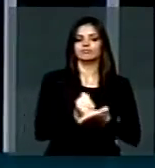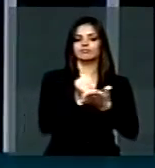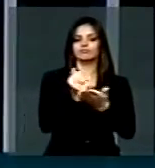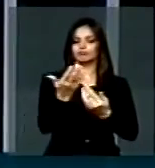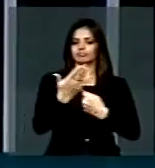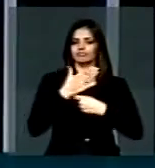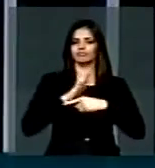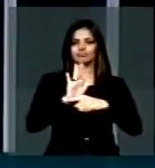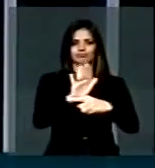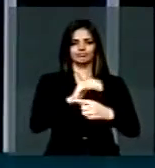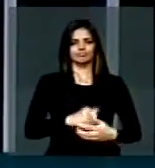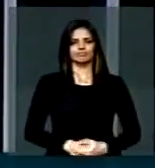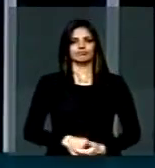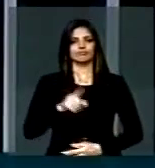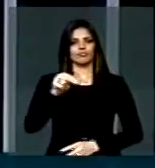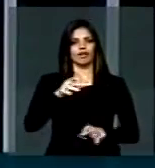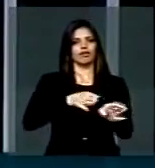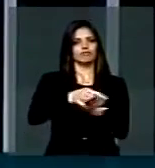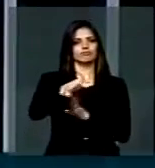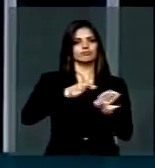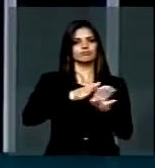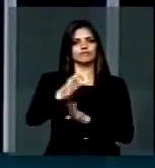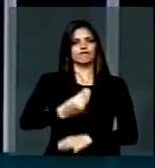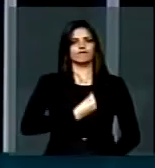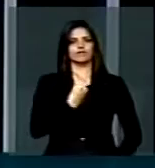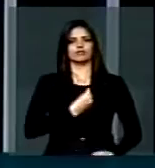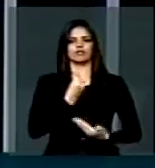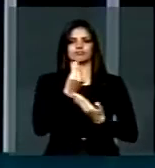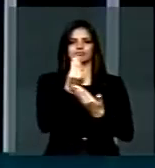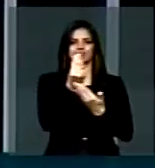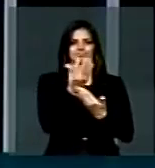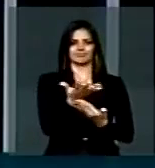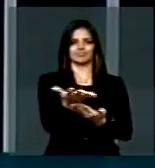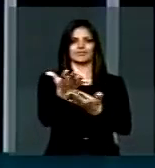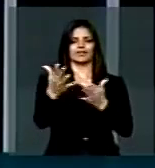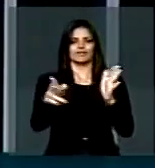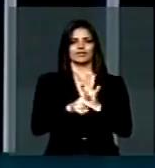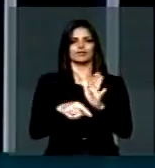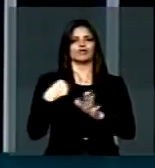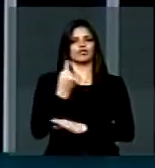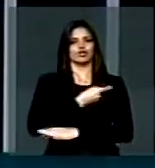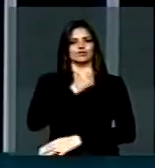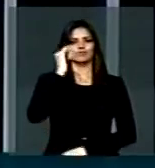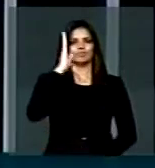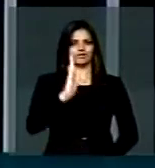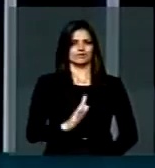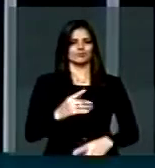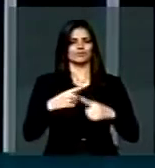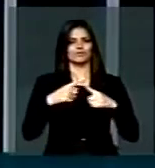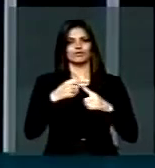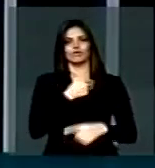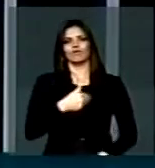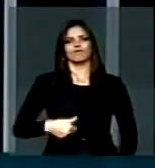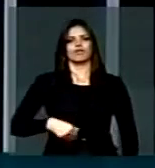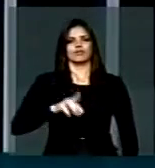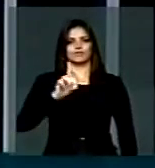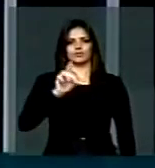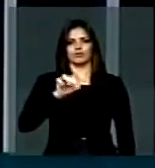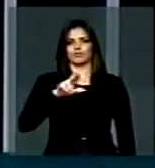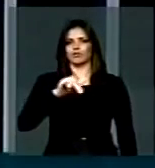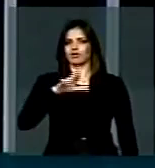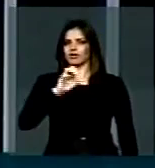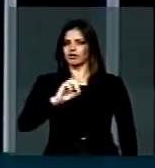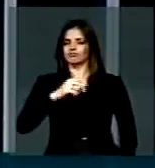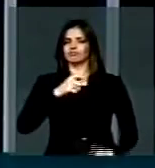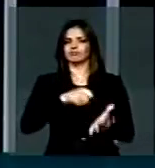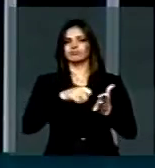aos outros. Essa lição de vida é válida também para o nosso país, pois um governo democrático tem o dever